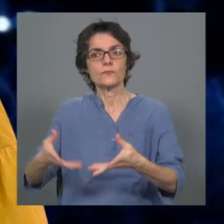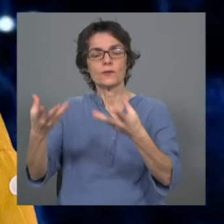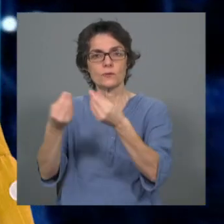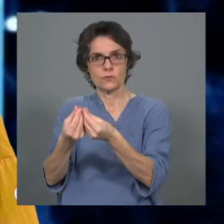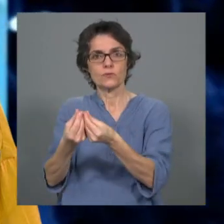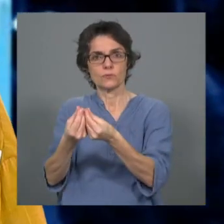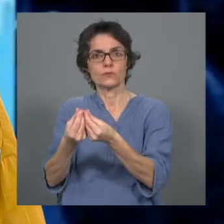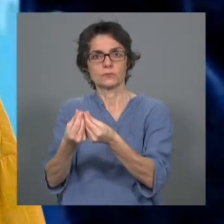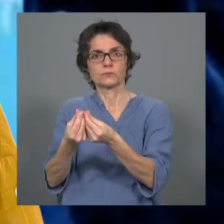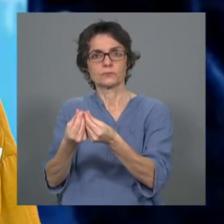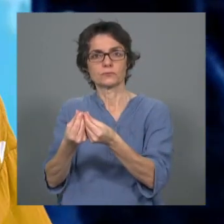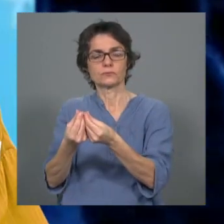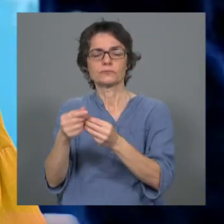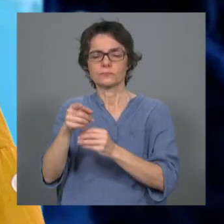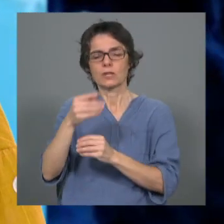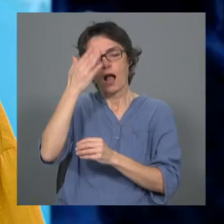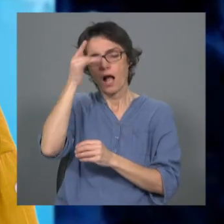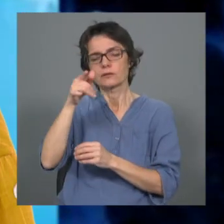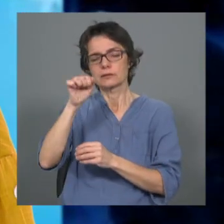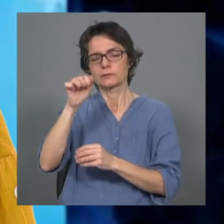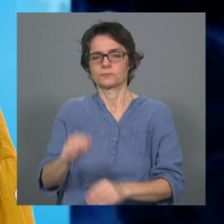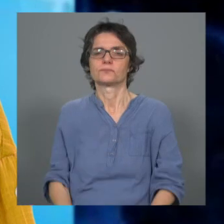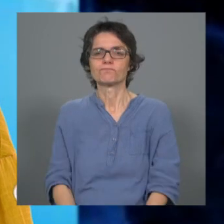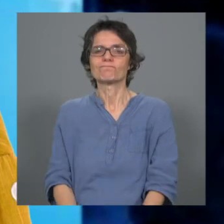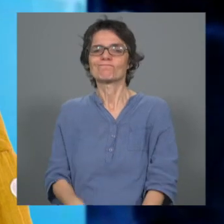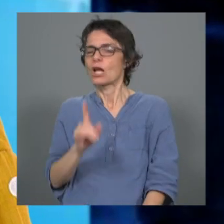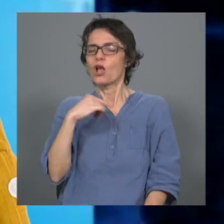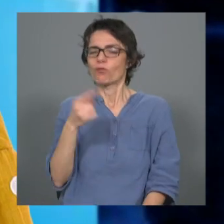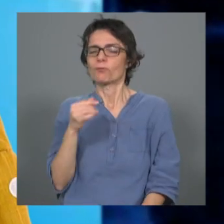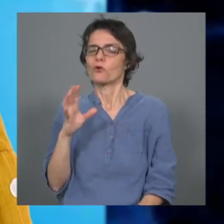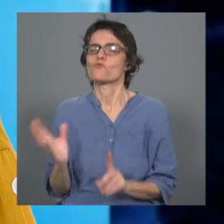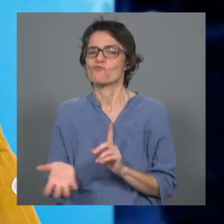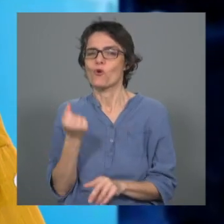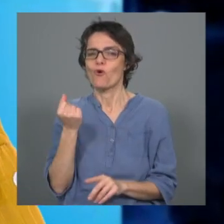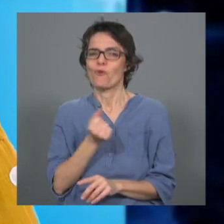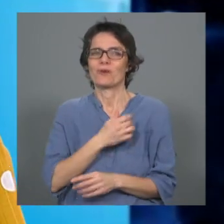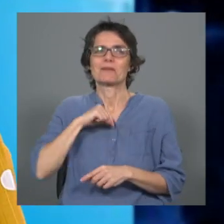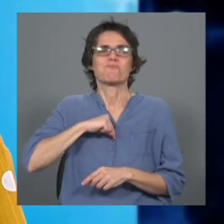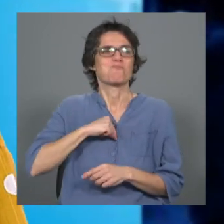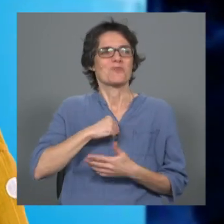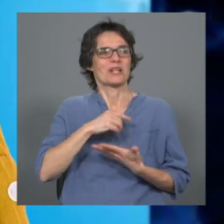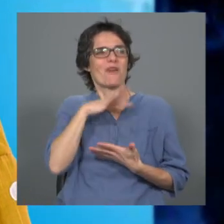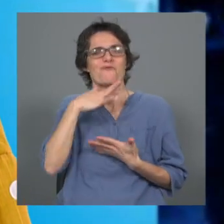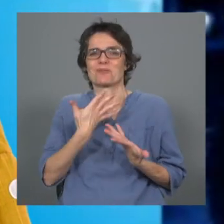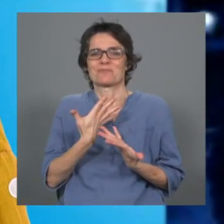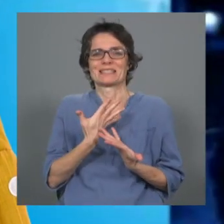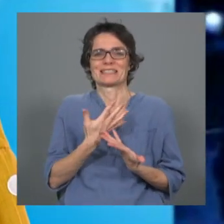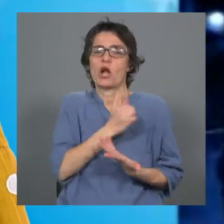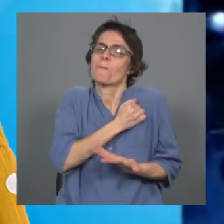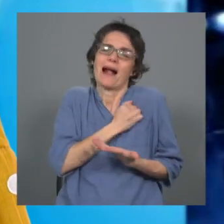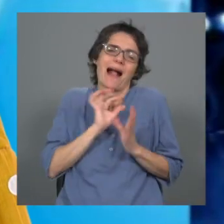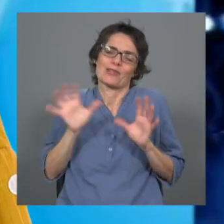missionária. Portanto, aí acho que sim, acho que me sentia em casa enquanto representante dos Jovens Sem Fronteiras.